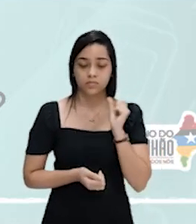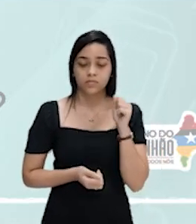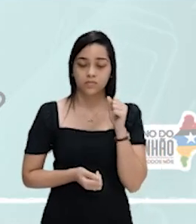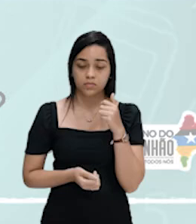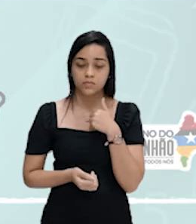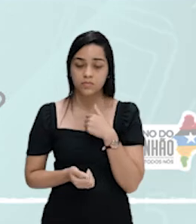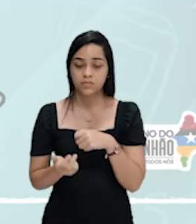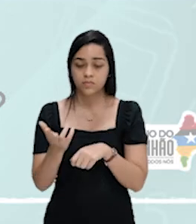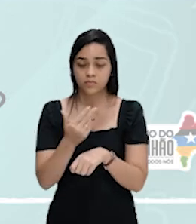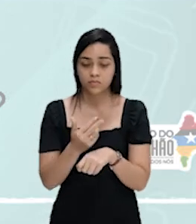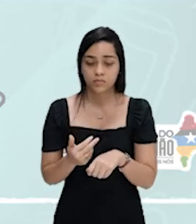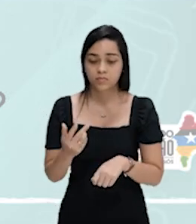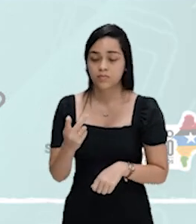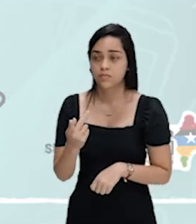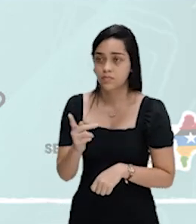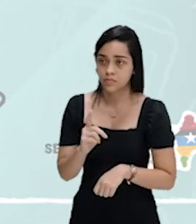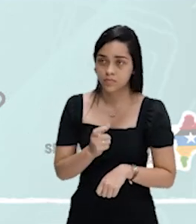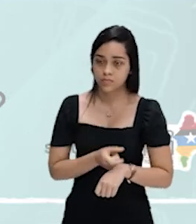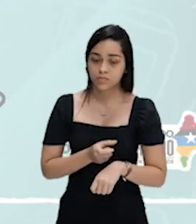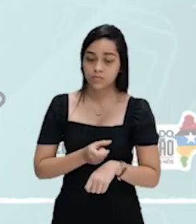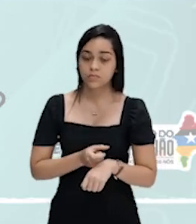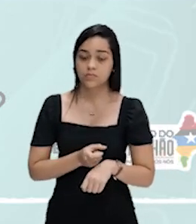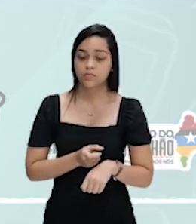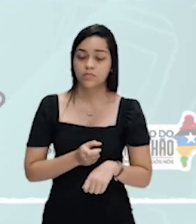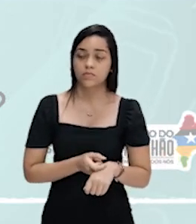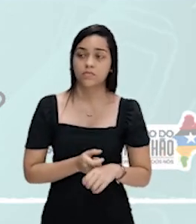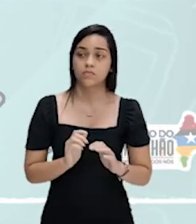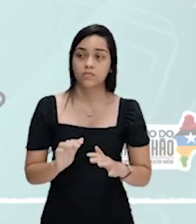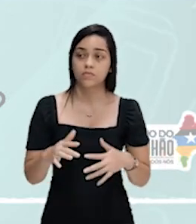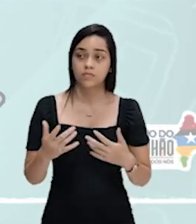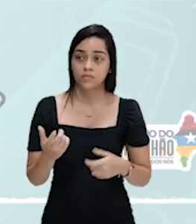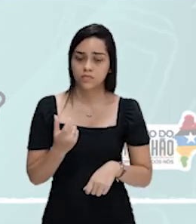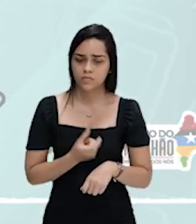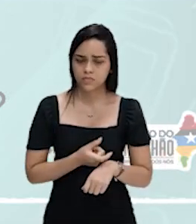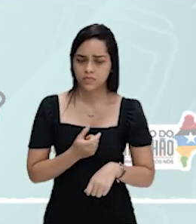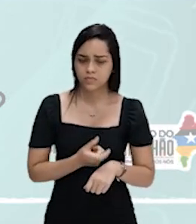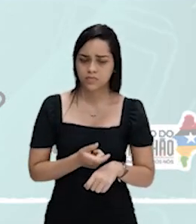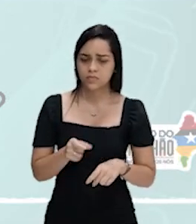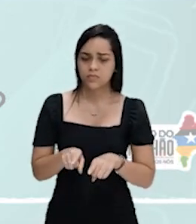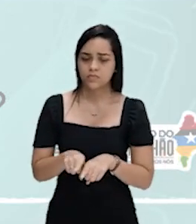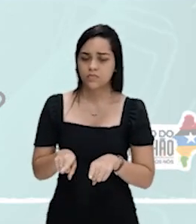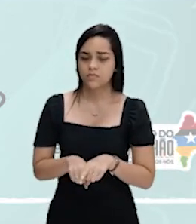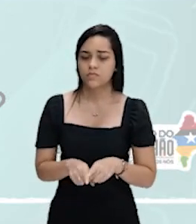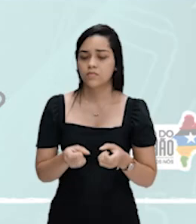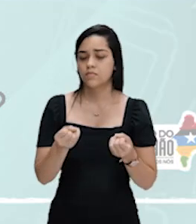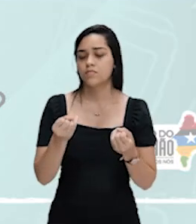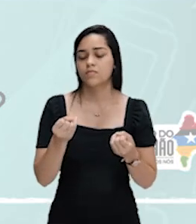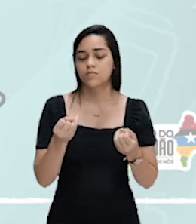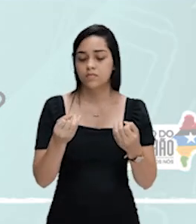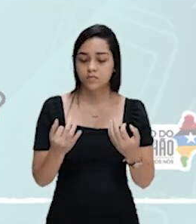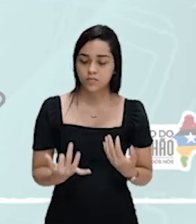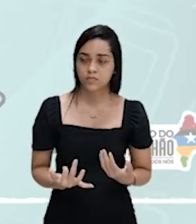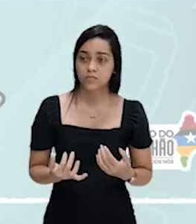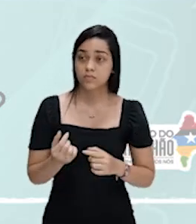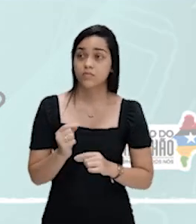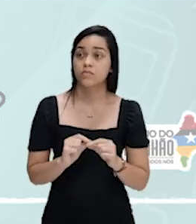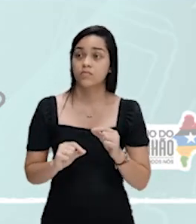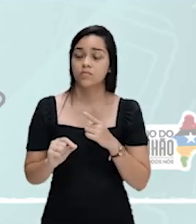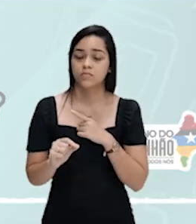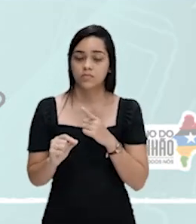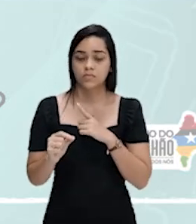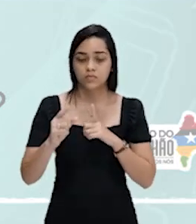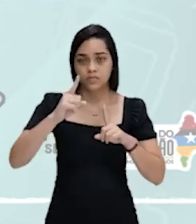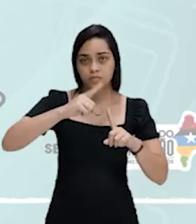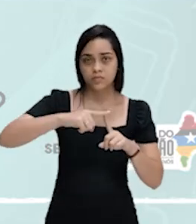que eu vou desenhar no seu braço que o relógio qual eu vou desenhar no seu braço e a explicação é a explicação não